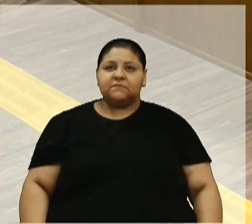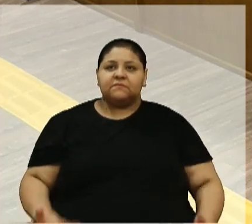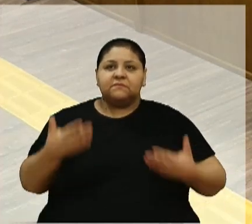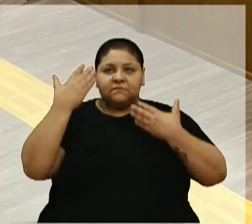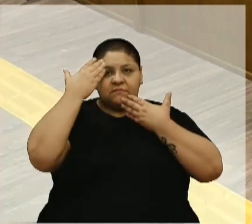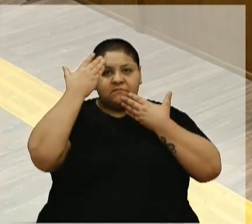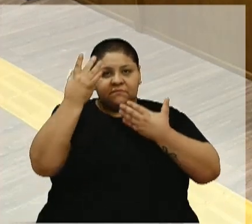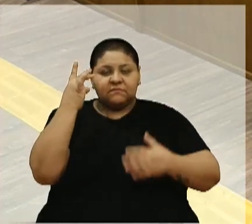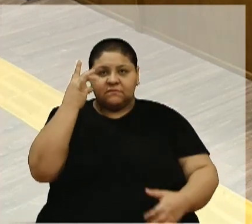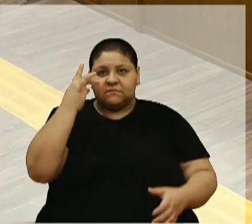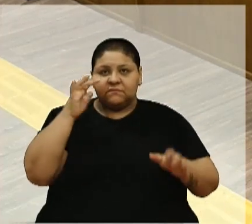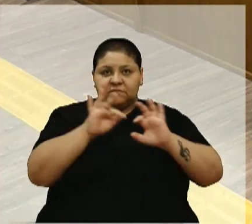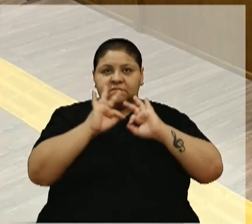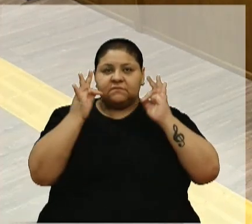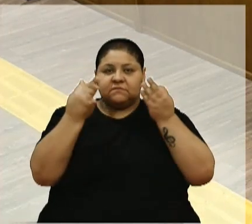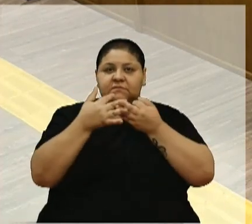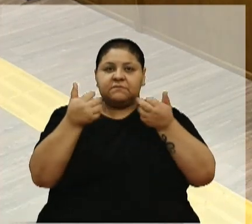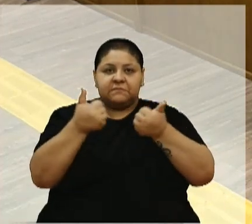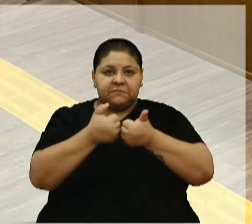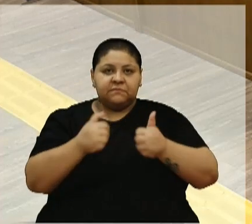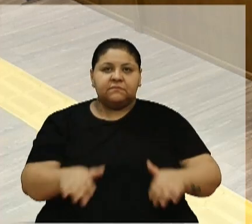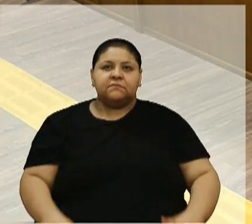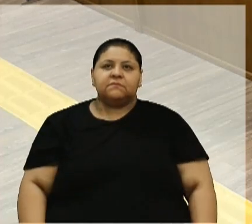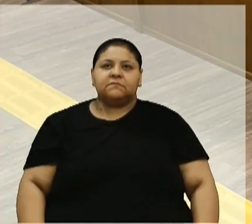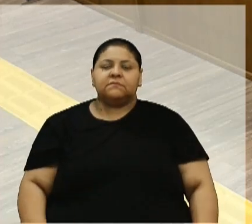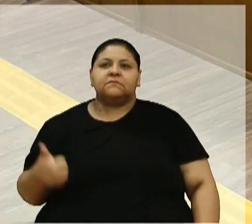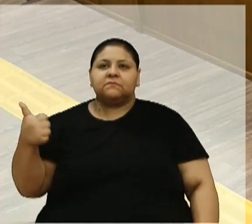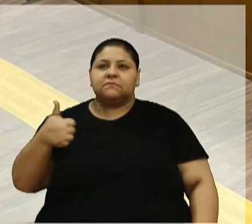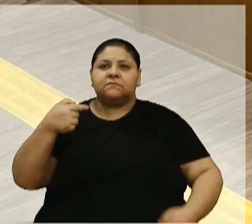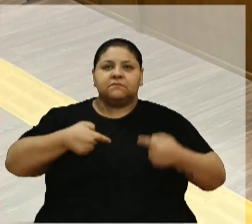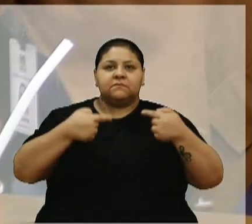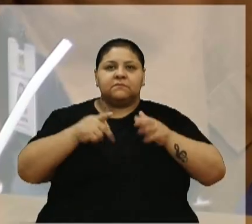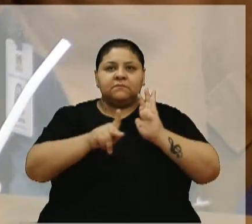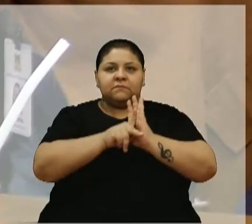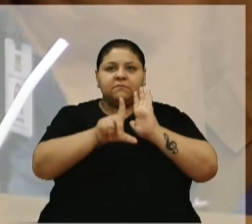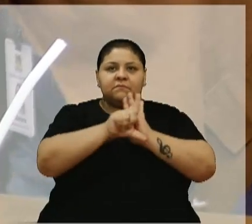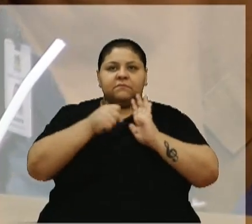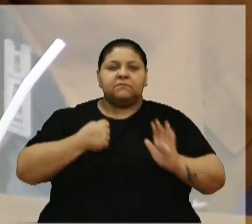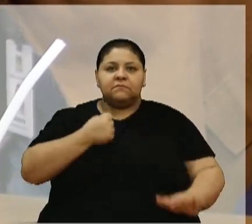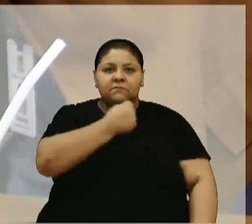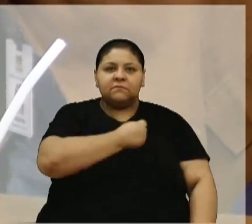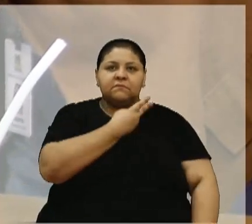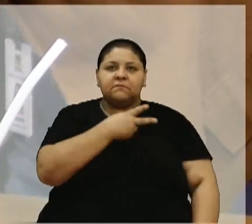Obrigada pela presença da família conosco. Em primeira discussão, projeto de lei número